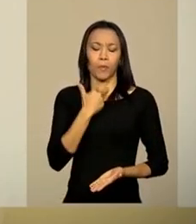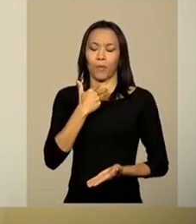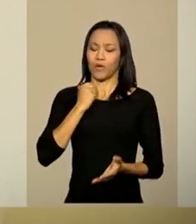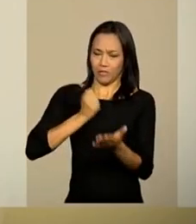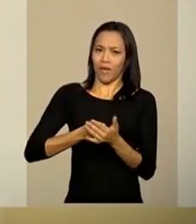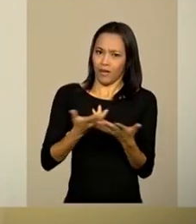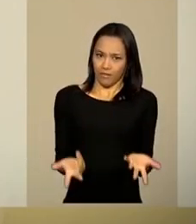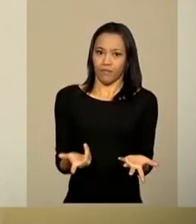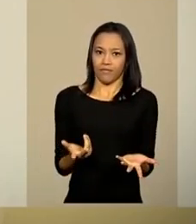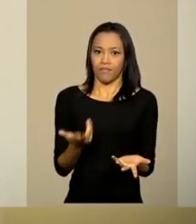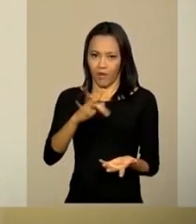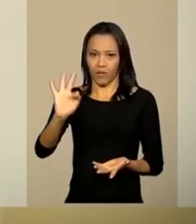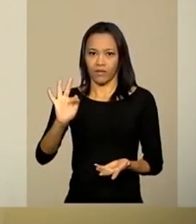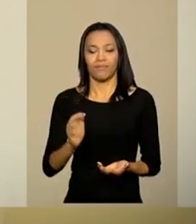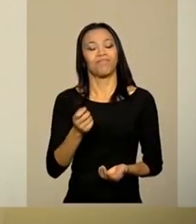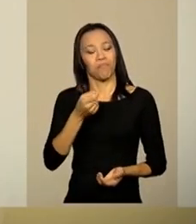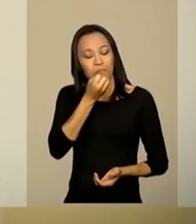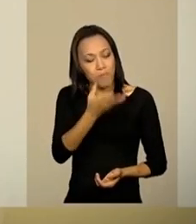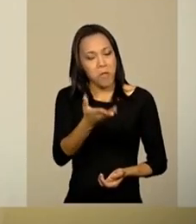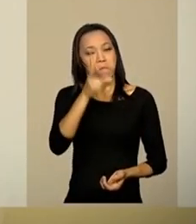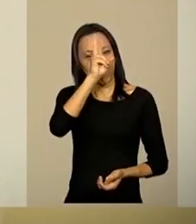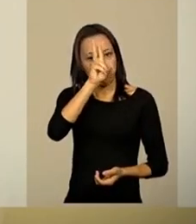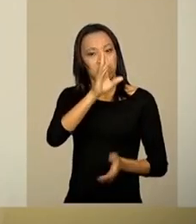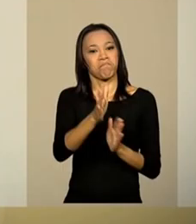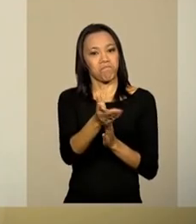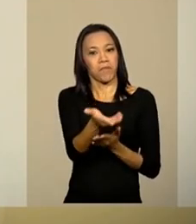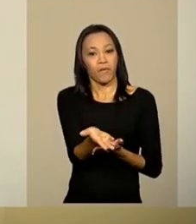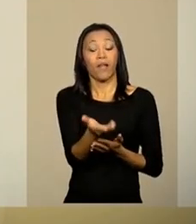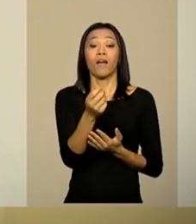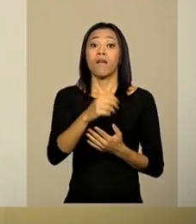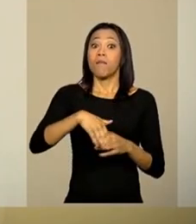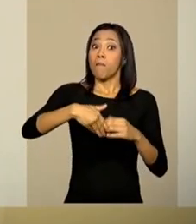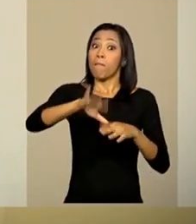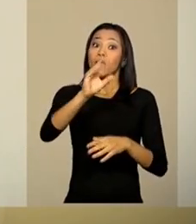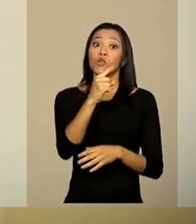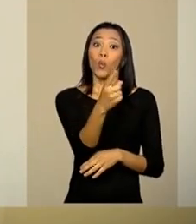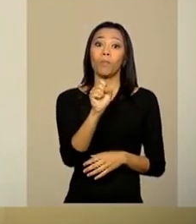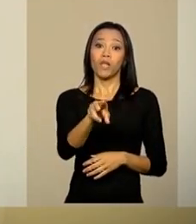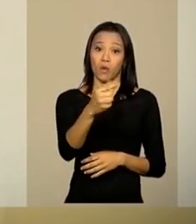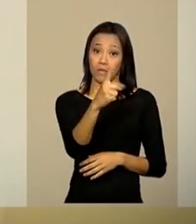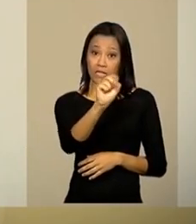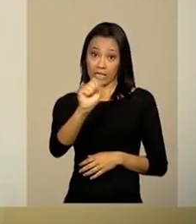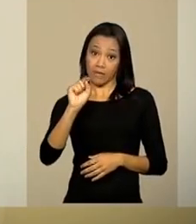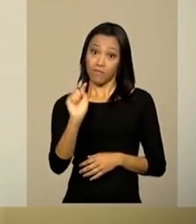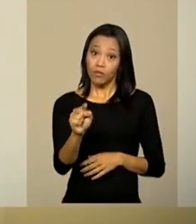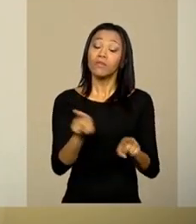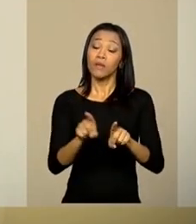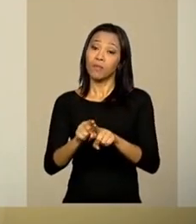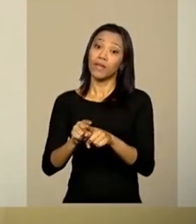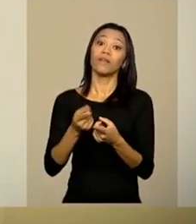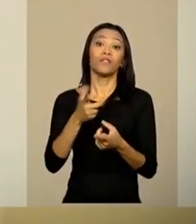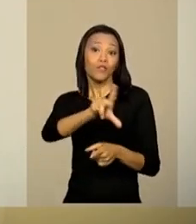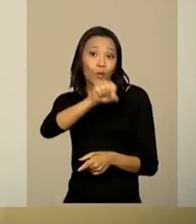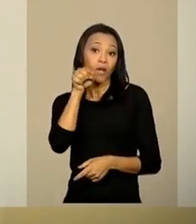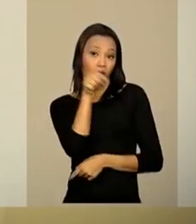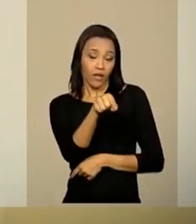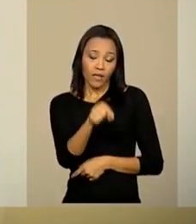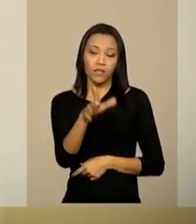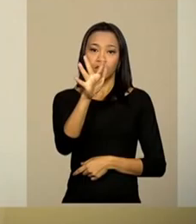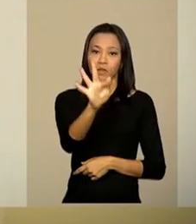faculdade, né, presidente? Muito bem lembrado, Max. Mais de 1.1.000 estudantes seguiram esse outro caminho e assinaram